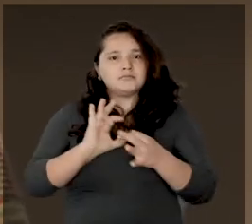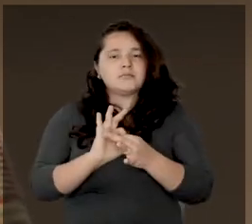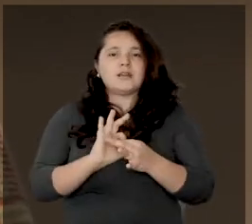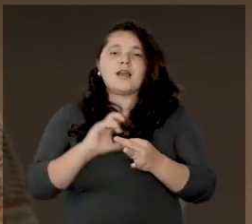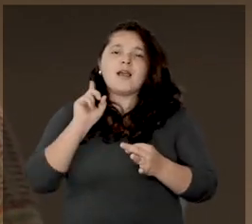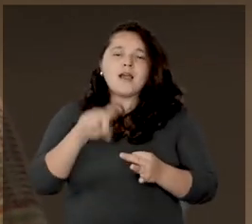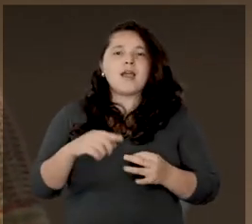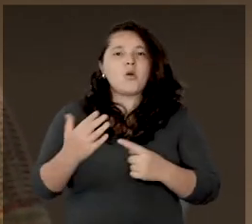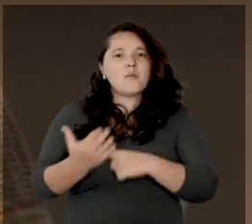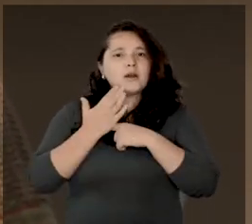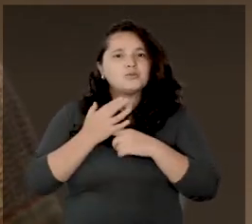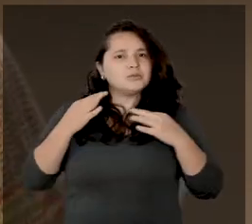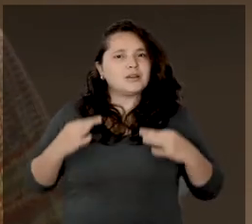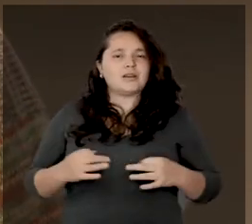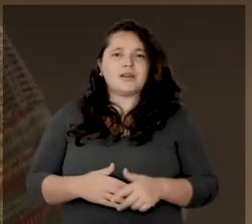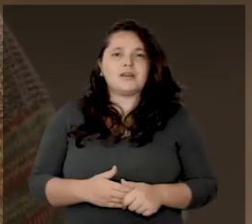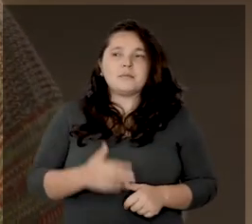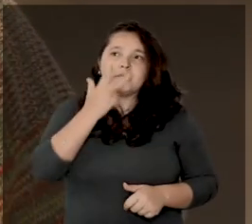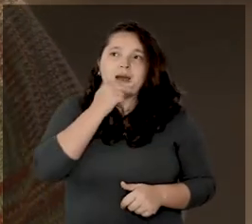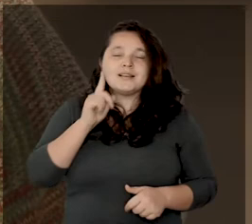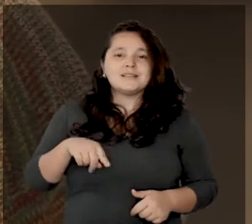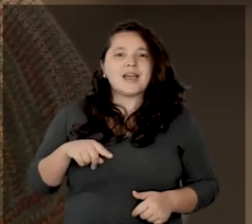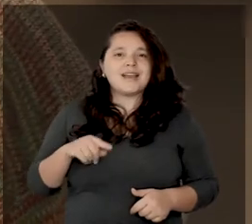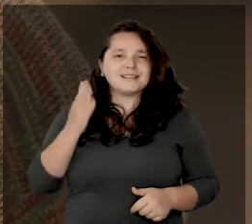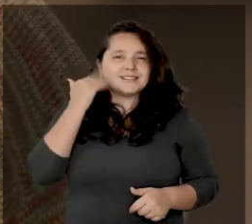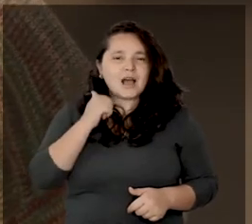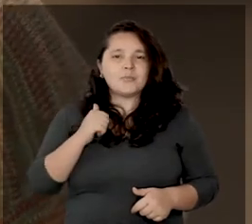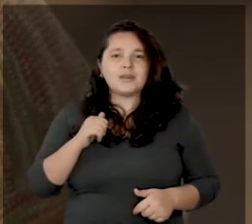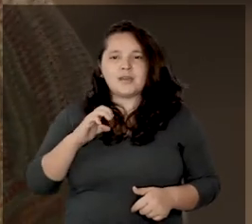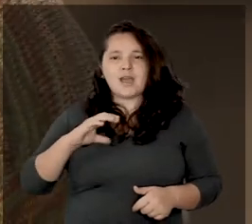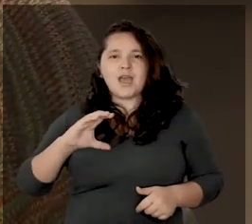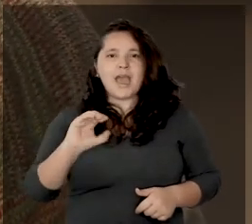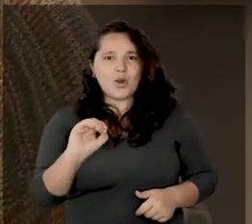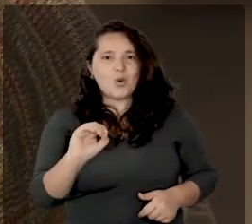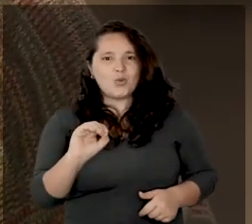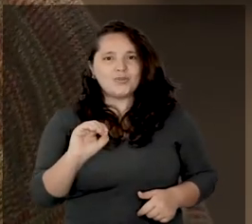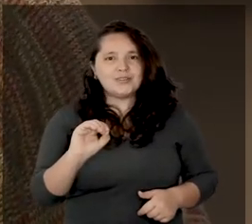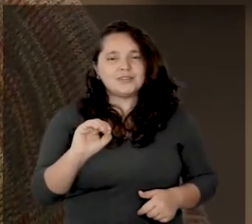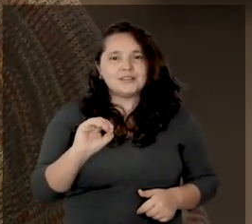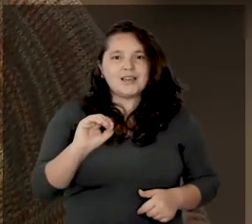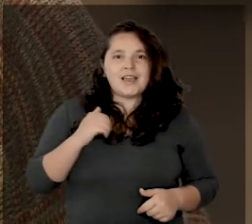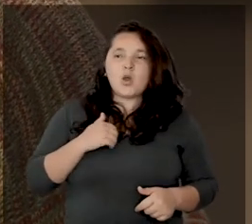um eco, né, encontra eco na luta e a gente se constitui. E